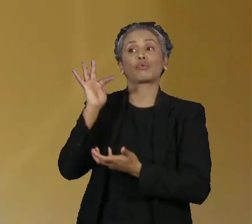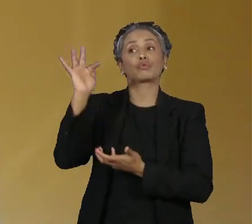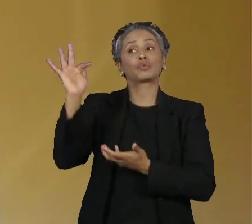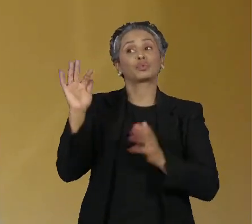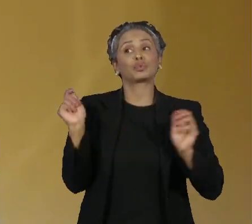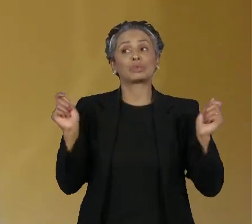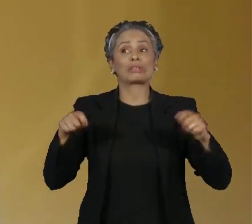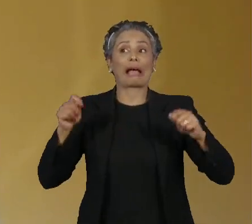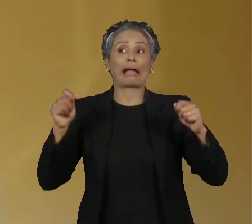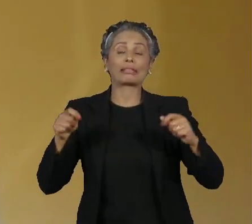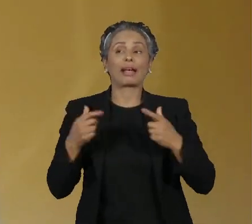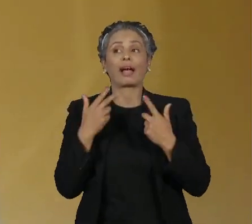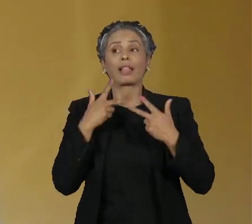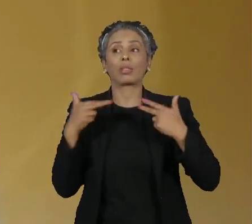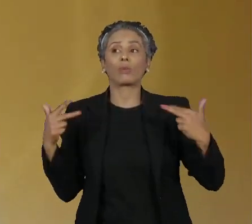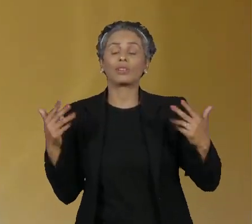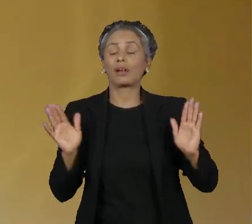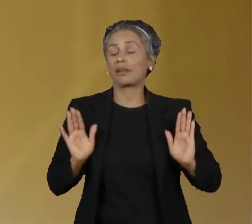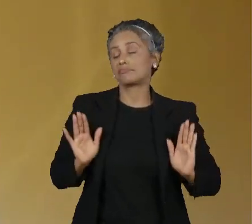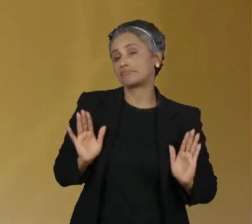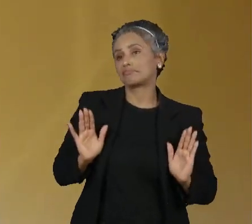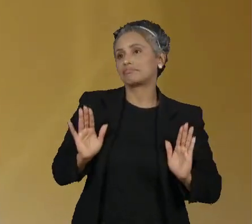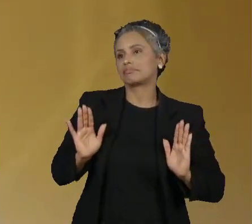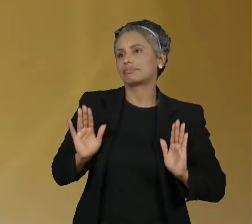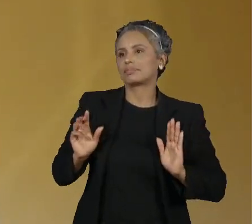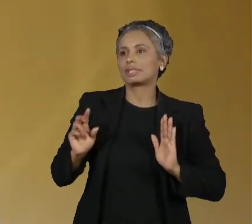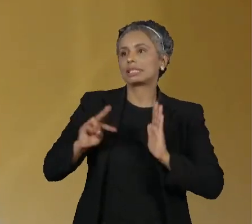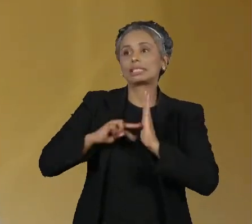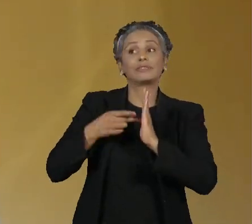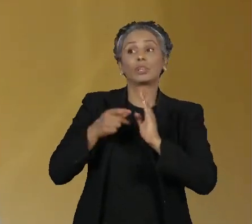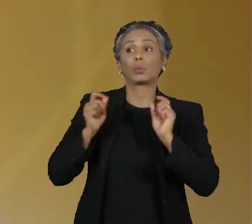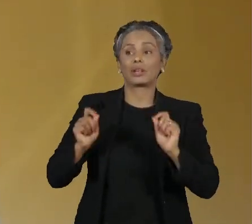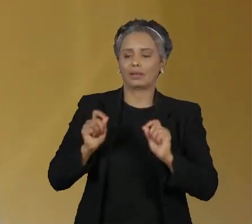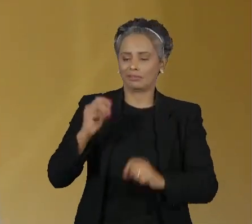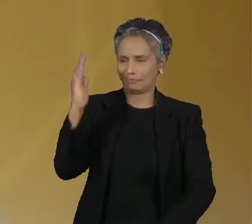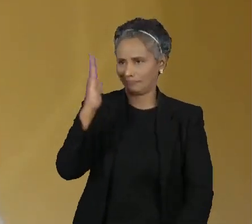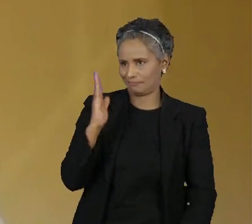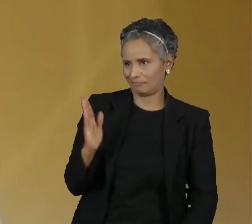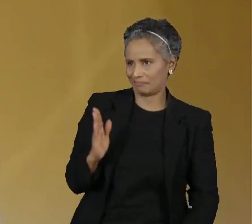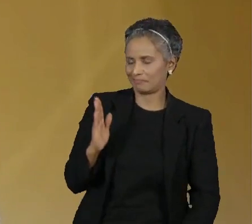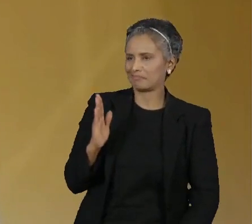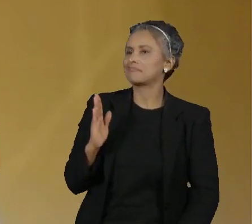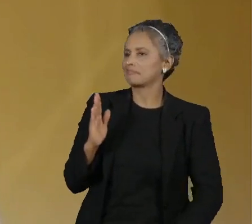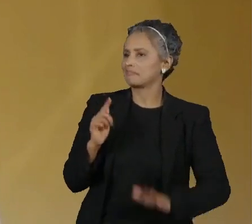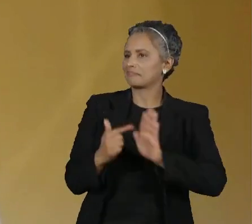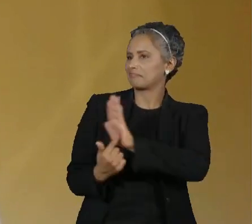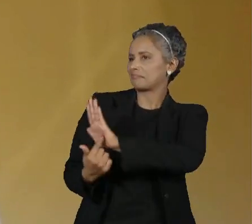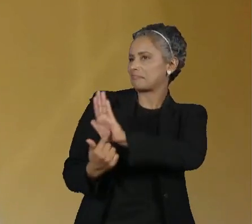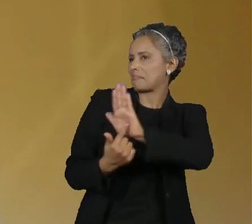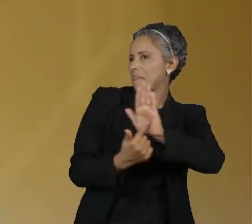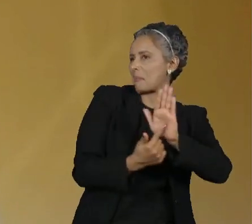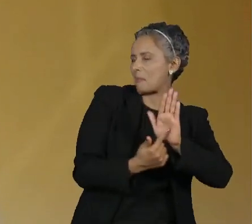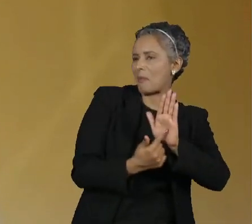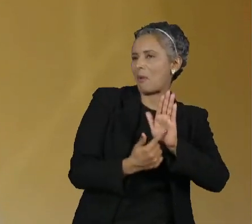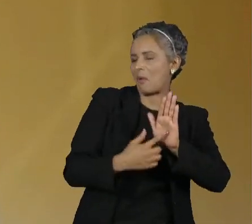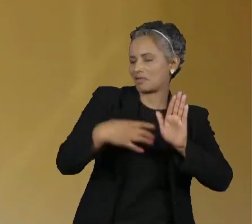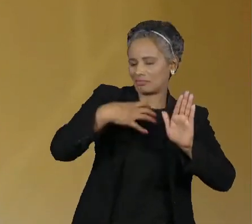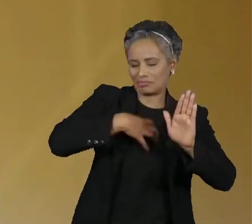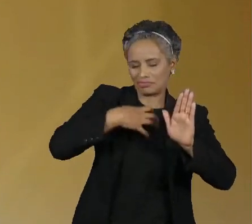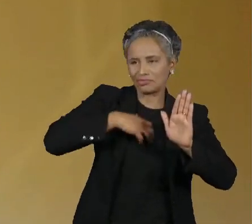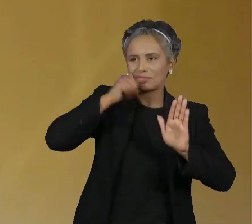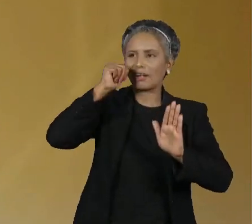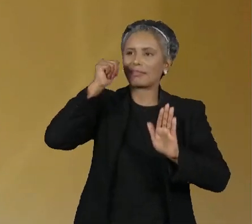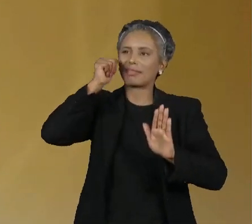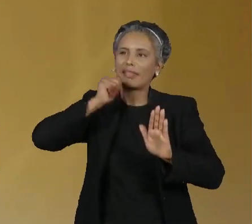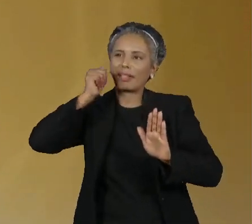certeza, isso é uma demonstração do Brasil em querer a modalidade, né,